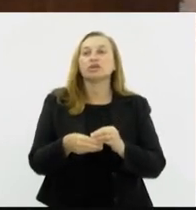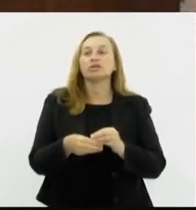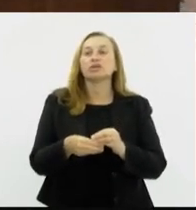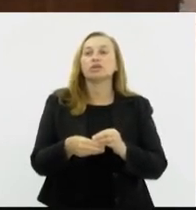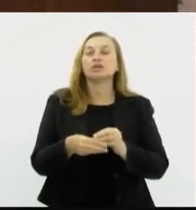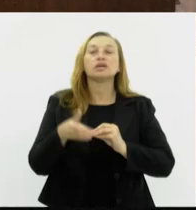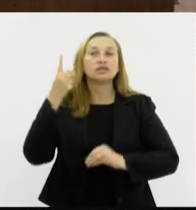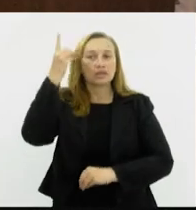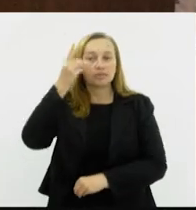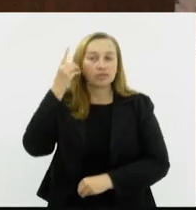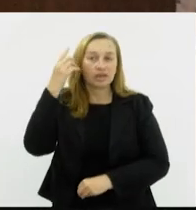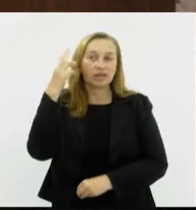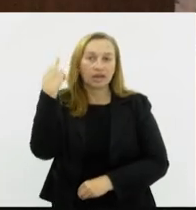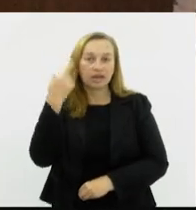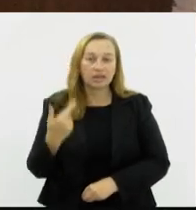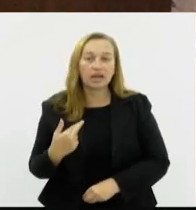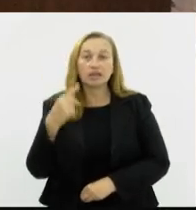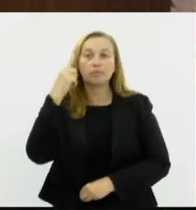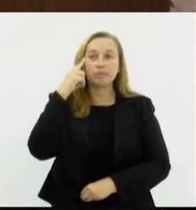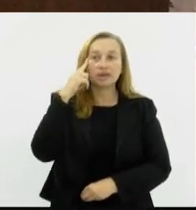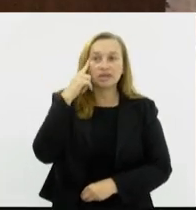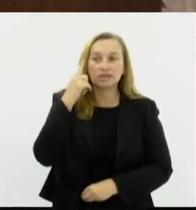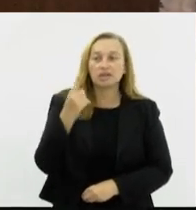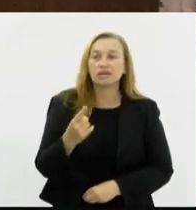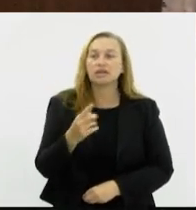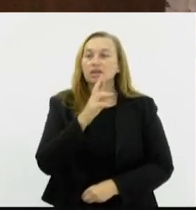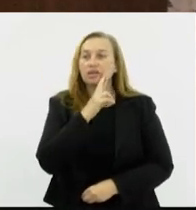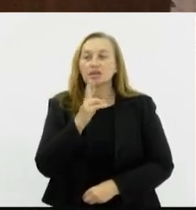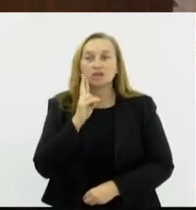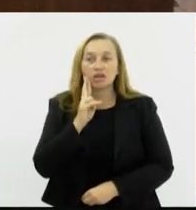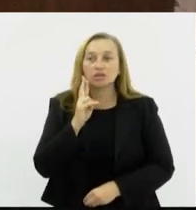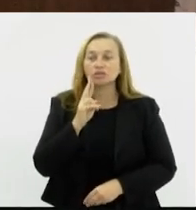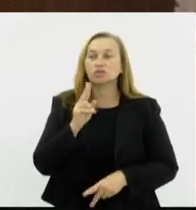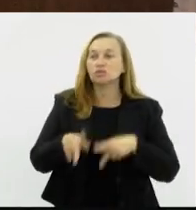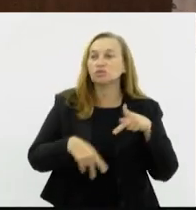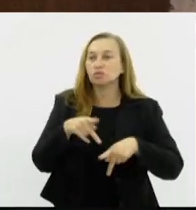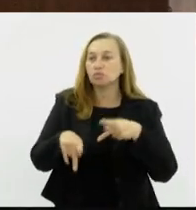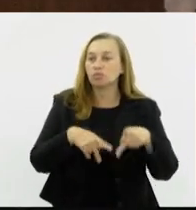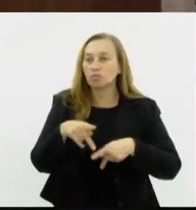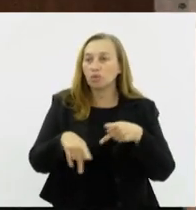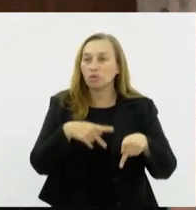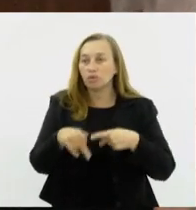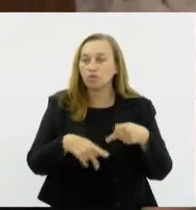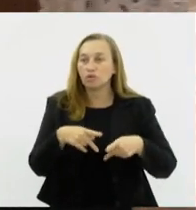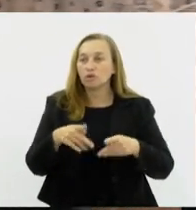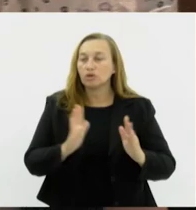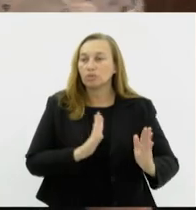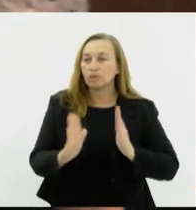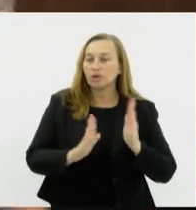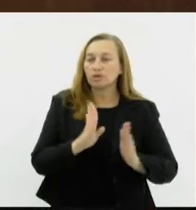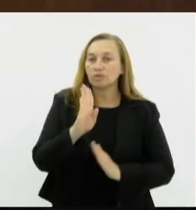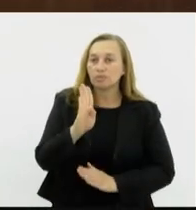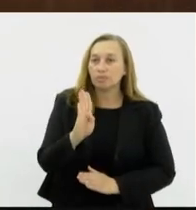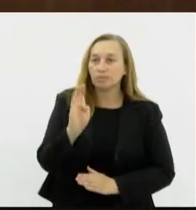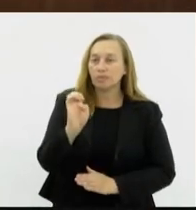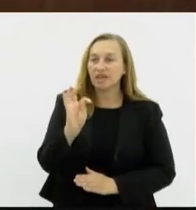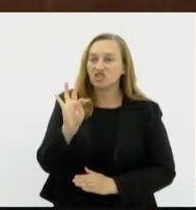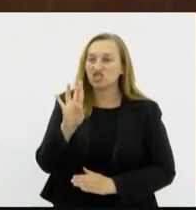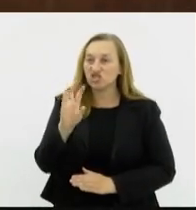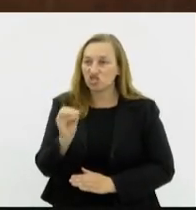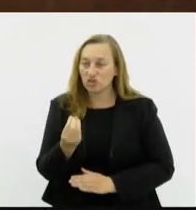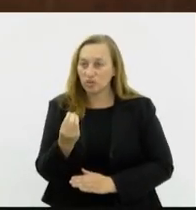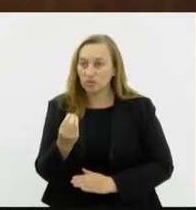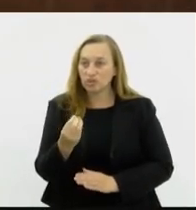a deputada Renata, pensar nos restaurantes populares do período do Betinho e agregar a essa política dos